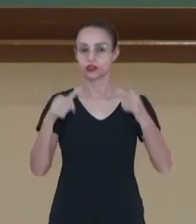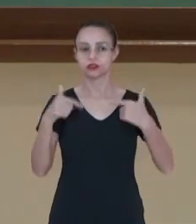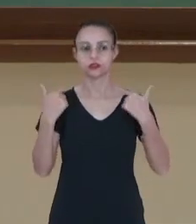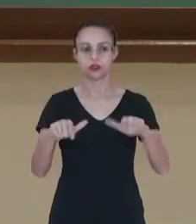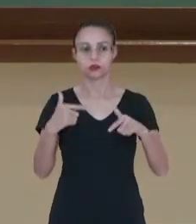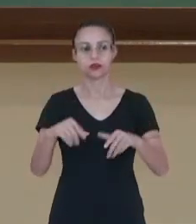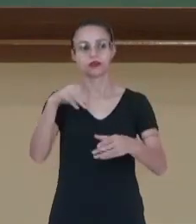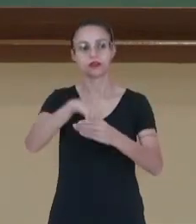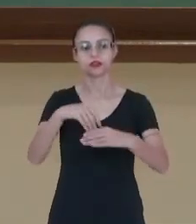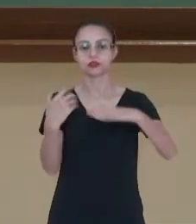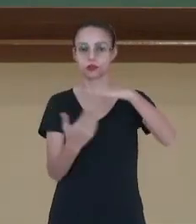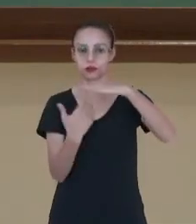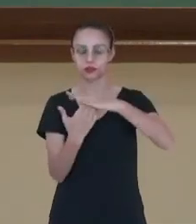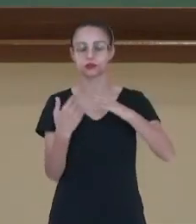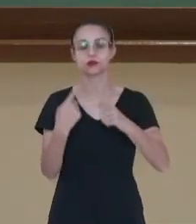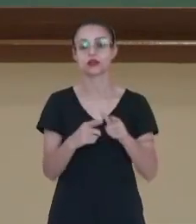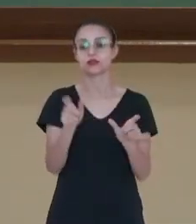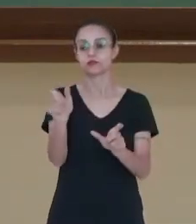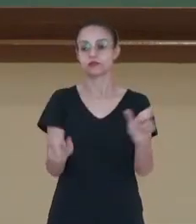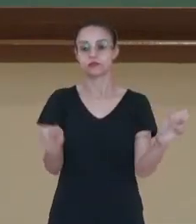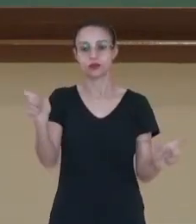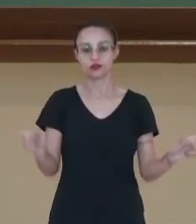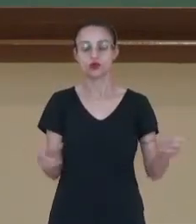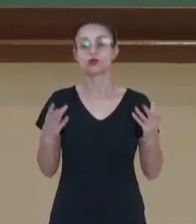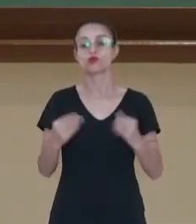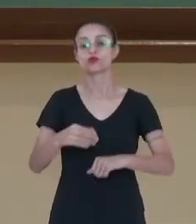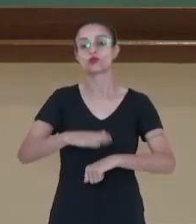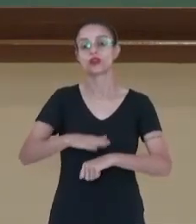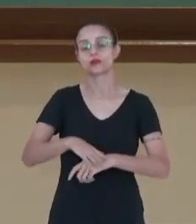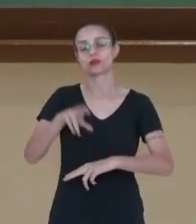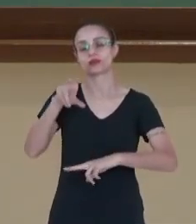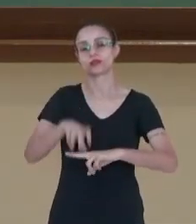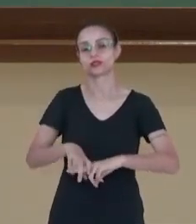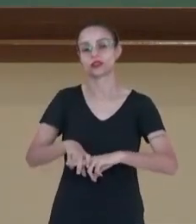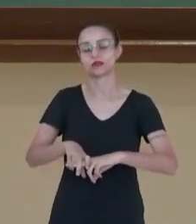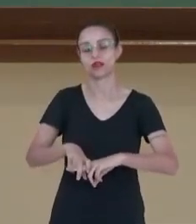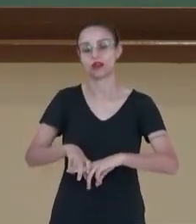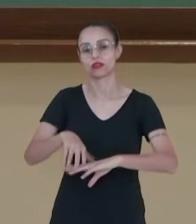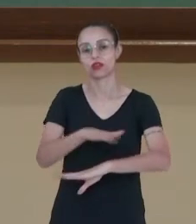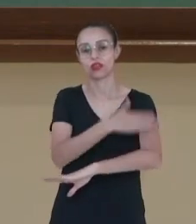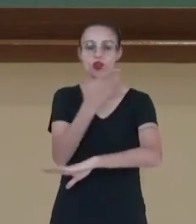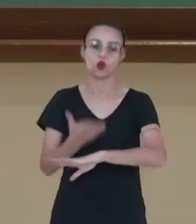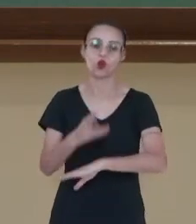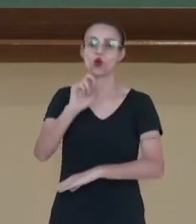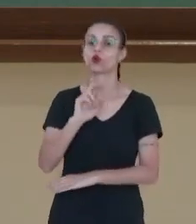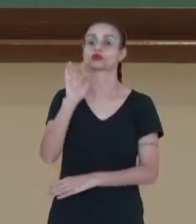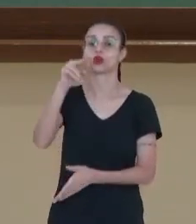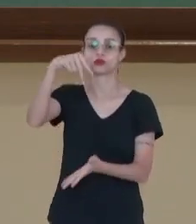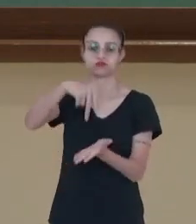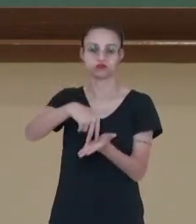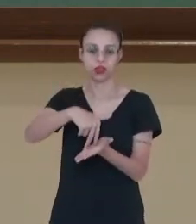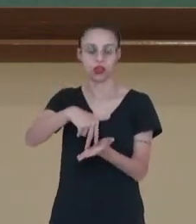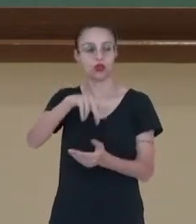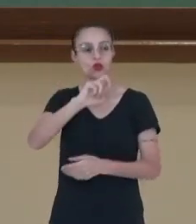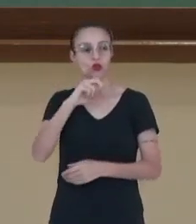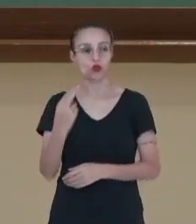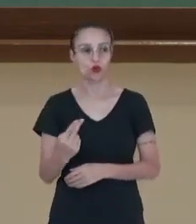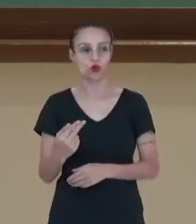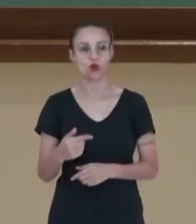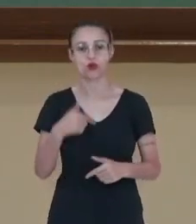em empresas. Porque os trabalhadores ficam muito tempo sentados numa posição só, ou em pé numa posição só, ou por alguns